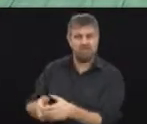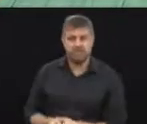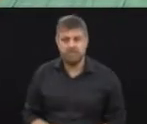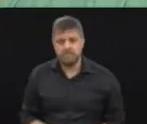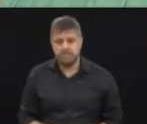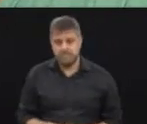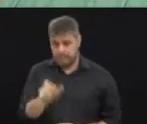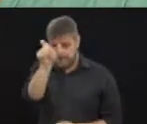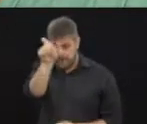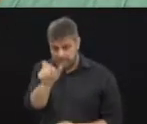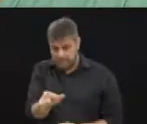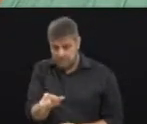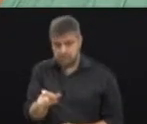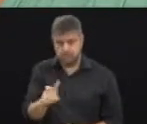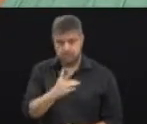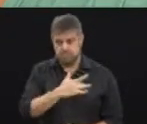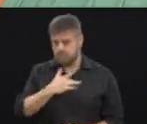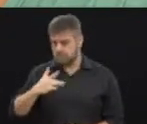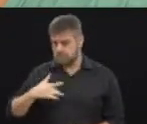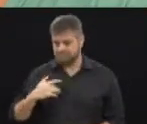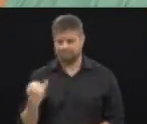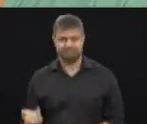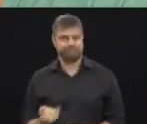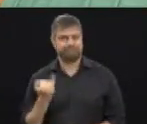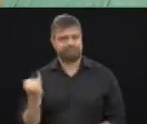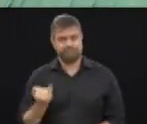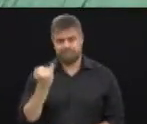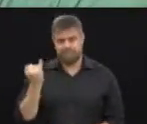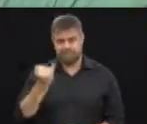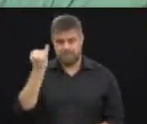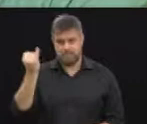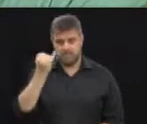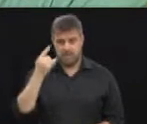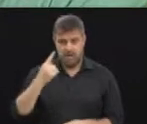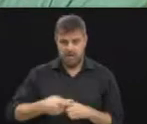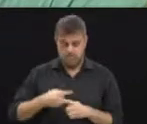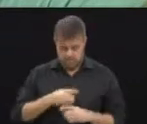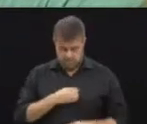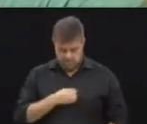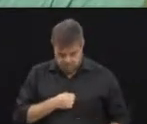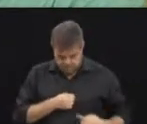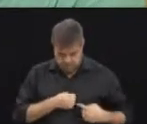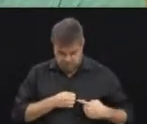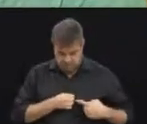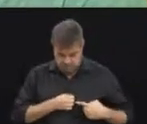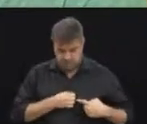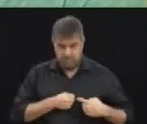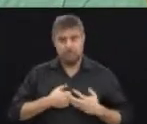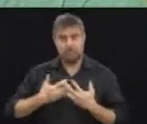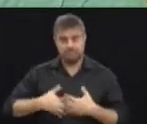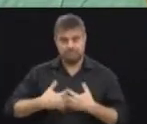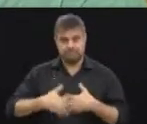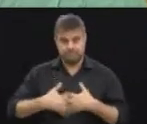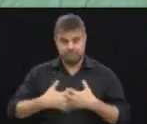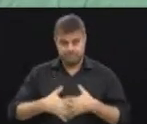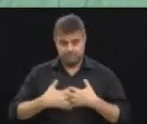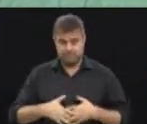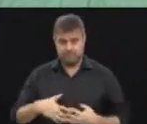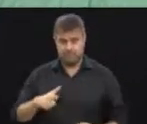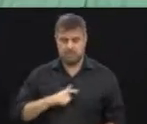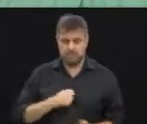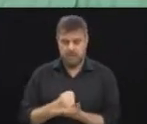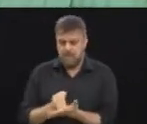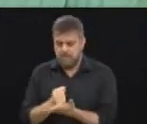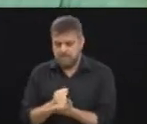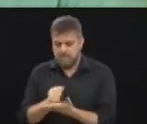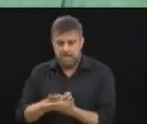esse paciente, ele tem uma melhora importante porque aumentou a eficácia dessa musculatura. Então ele